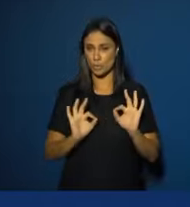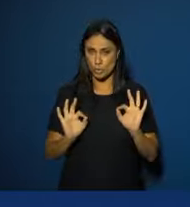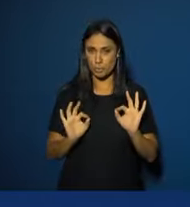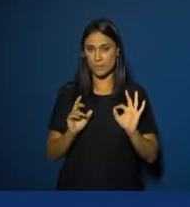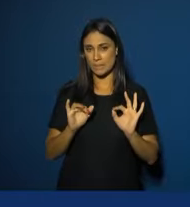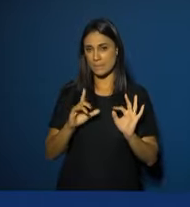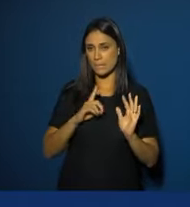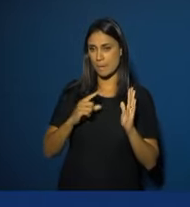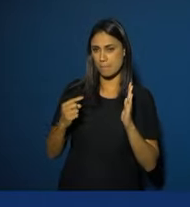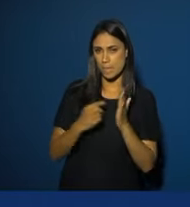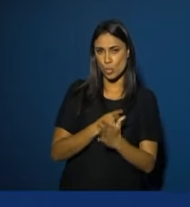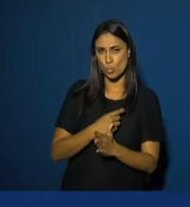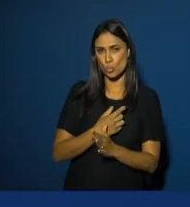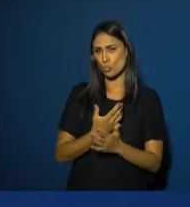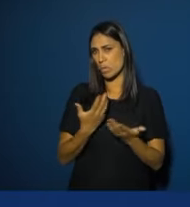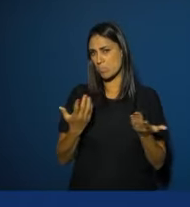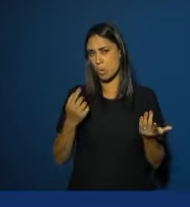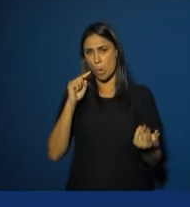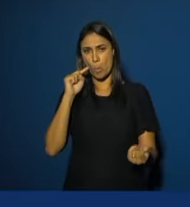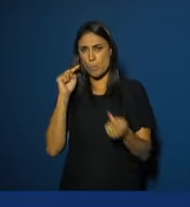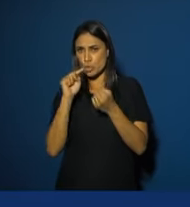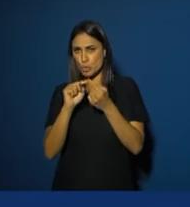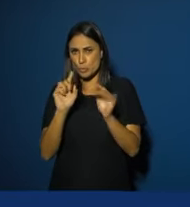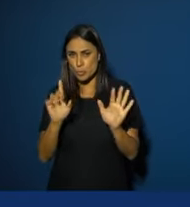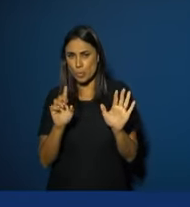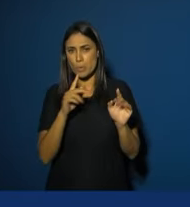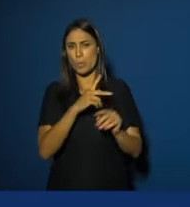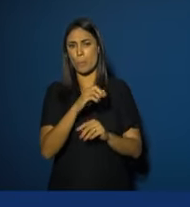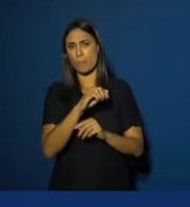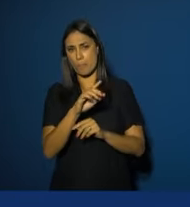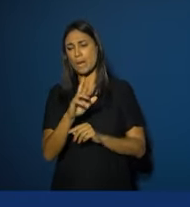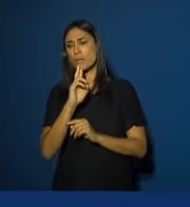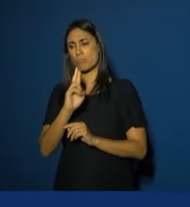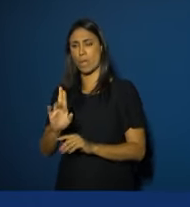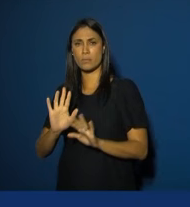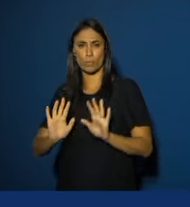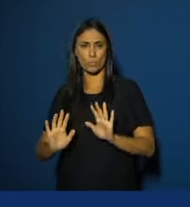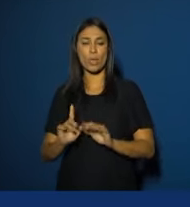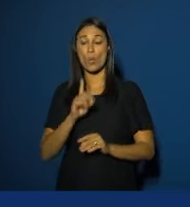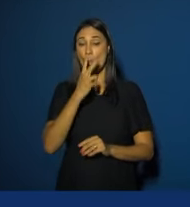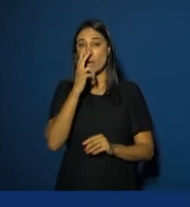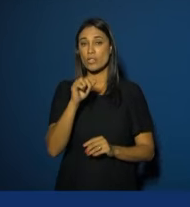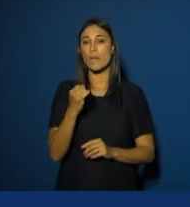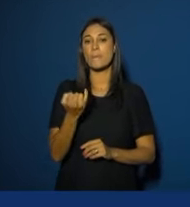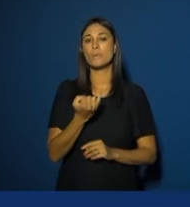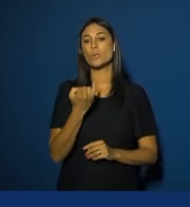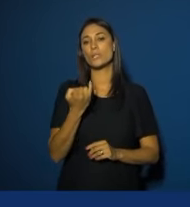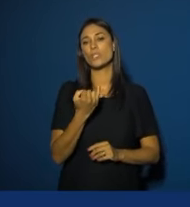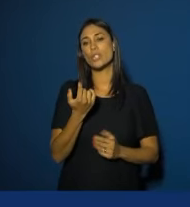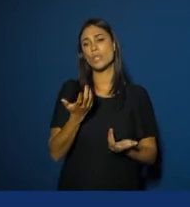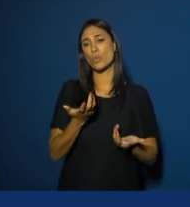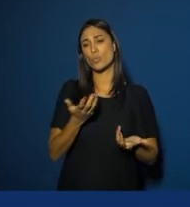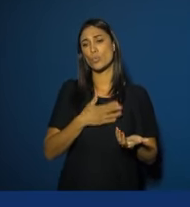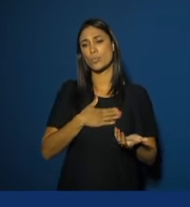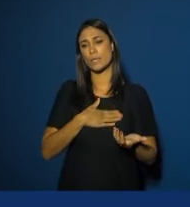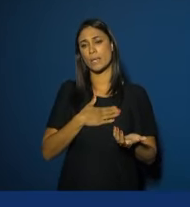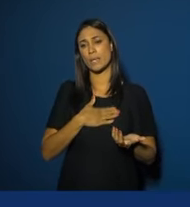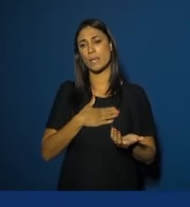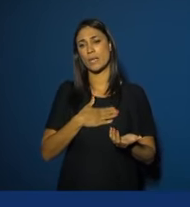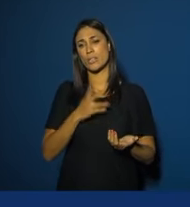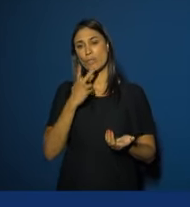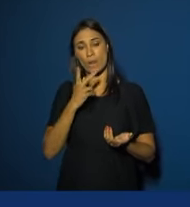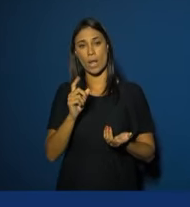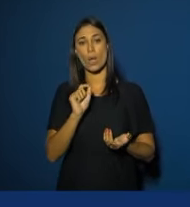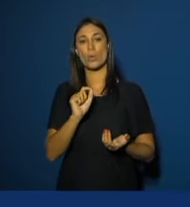ver se tem uma pergunta objetiva sobre a questão do PAC, eu acho que é fundamental. E eu queria dizer que,